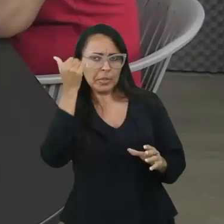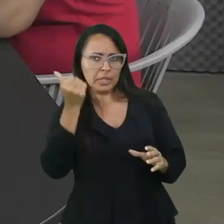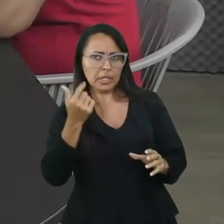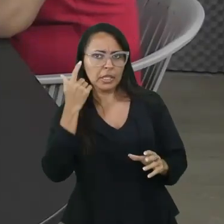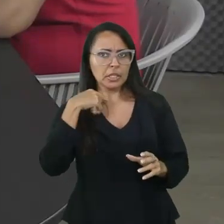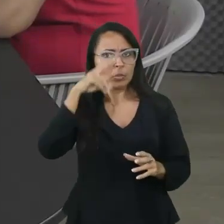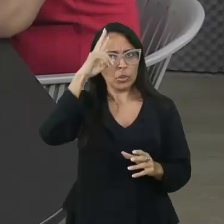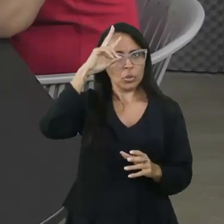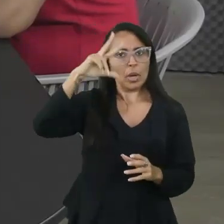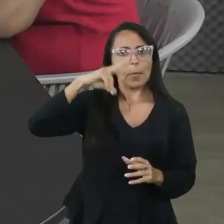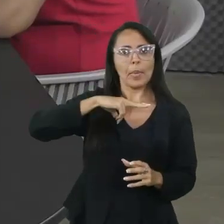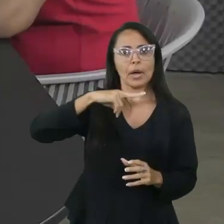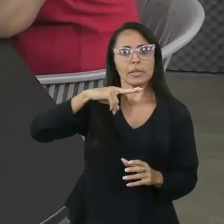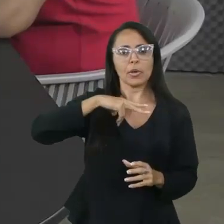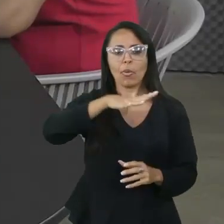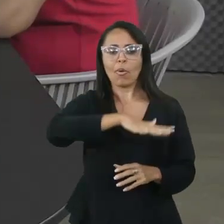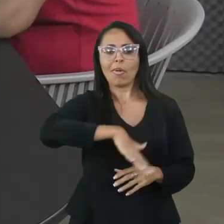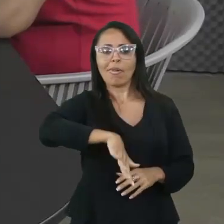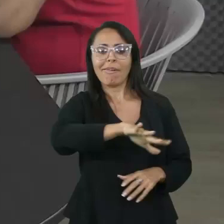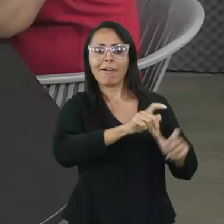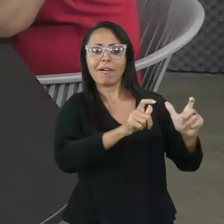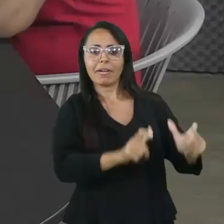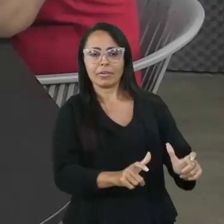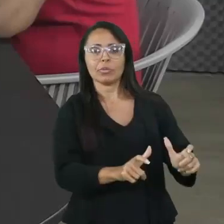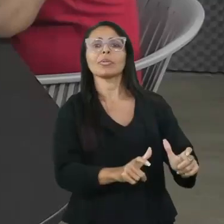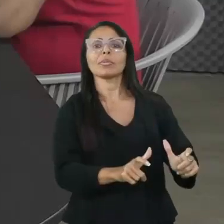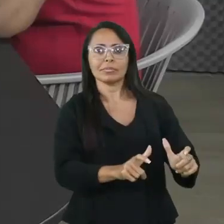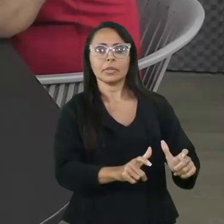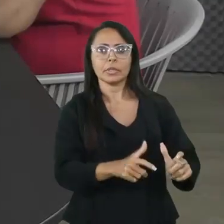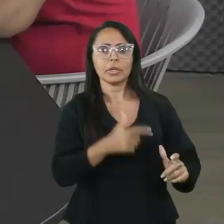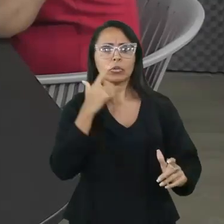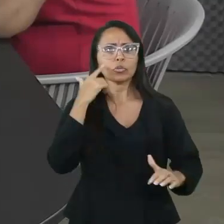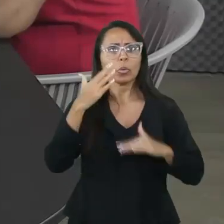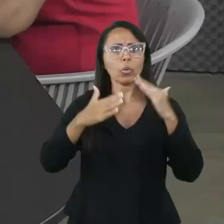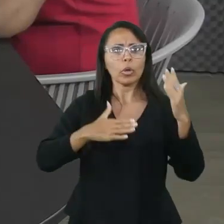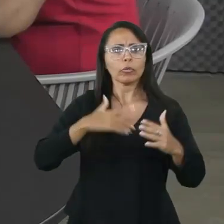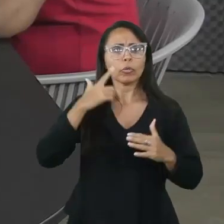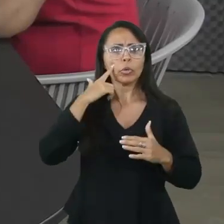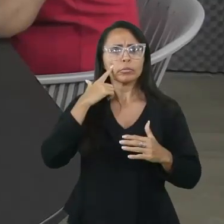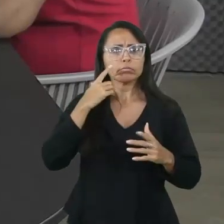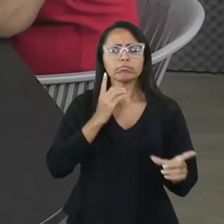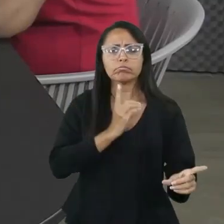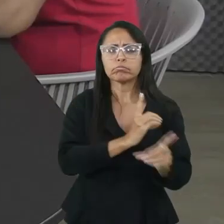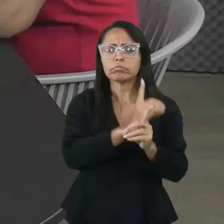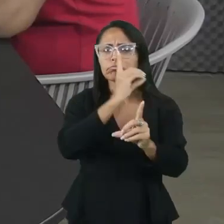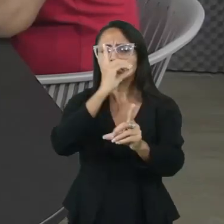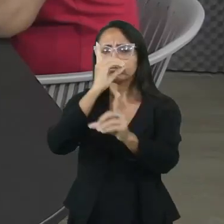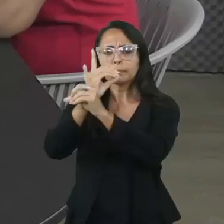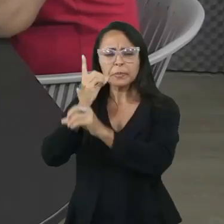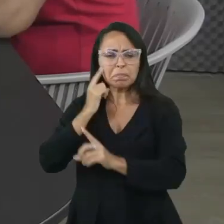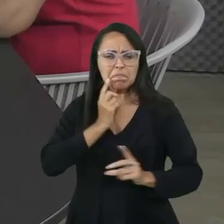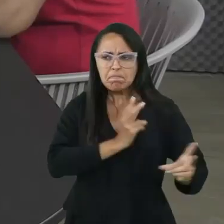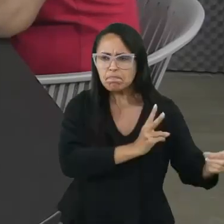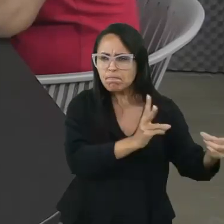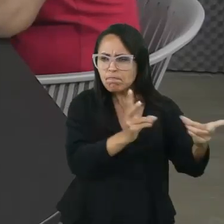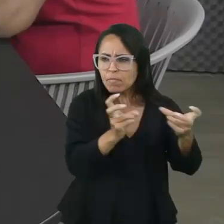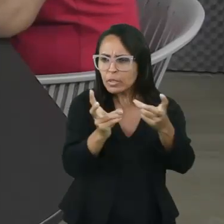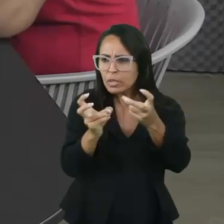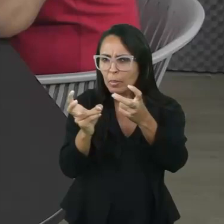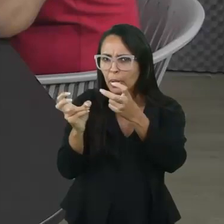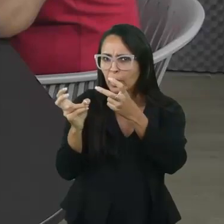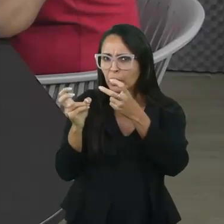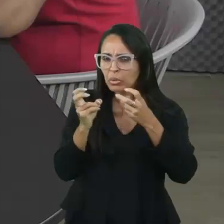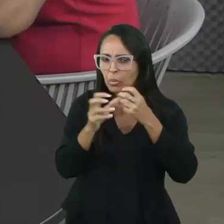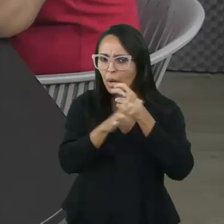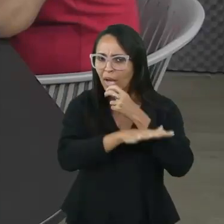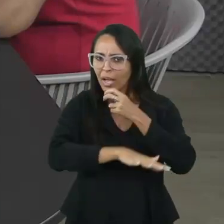muito particular naquele bairro. E aos poucos eu fui descobrindo e fui percebendo o quanto aquela região é uma